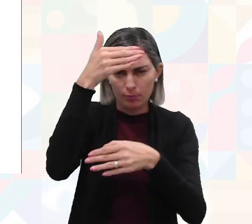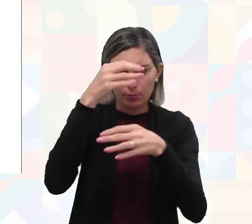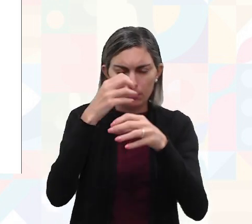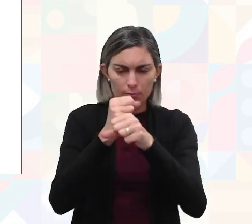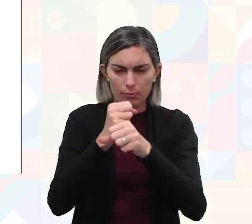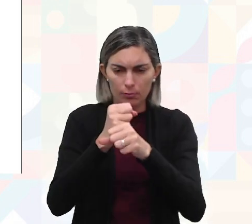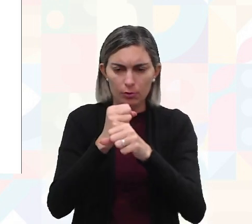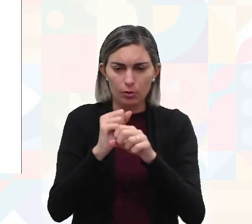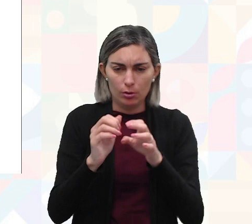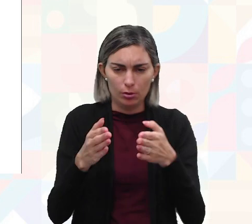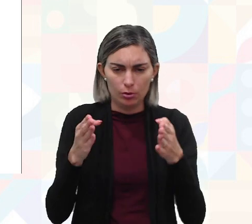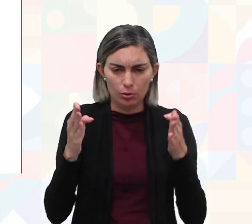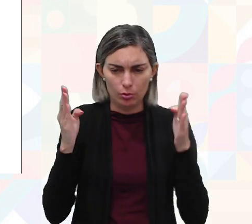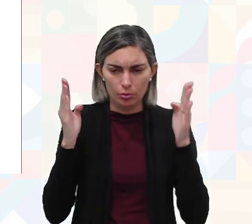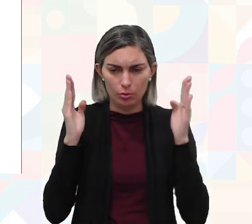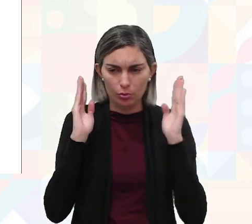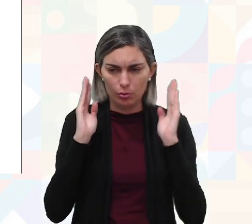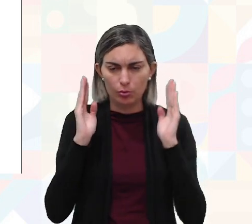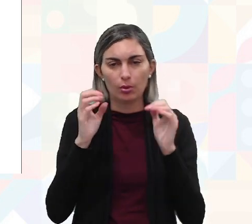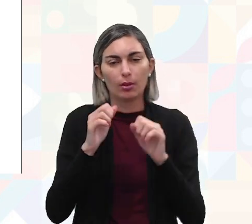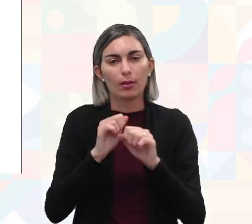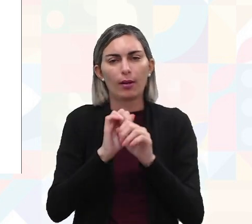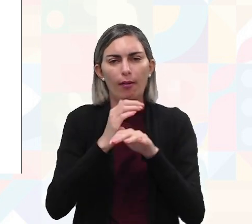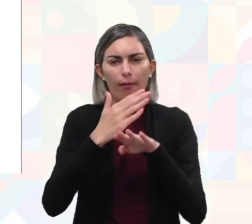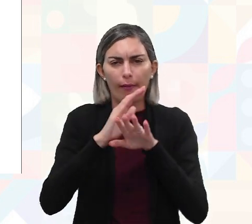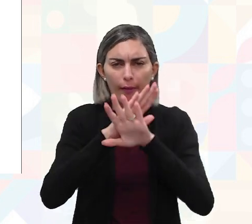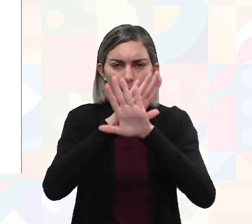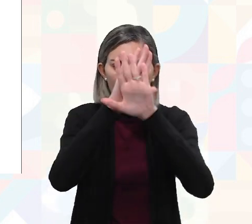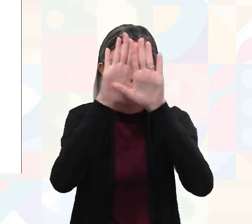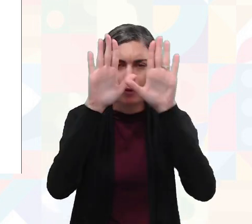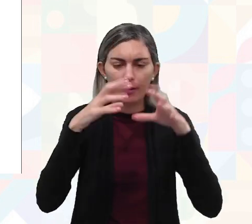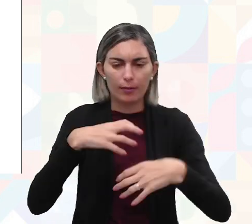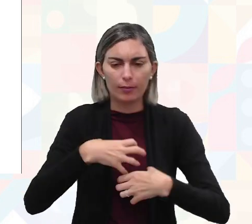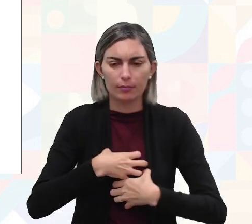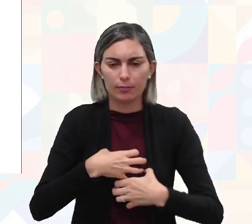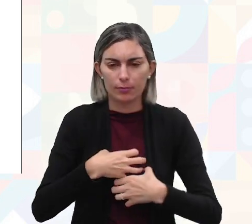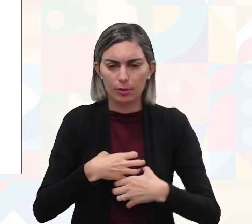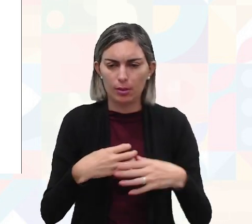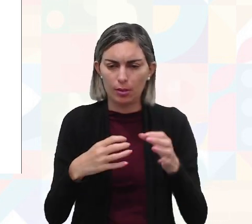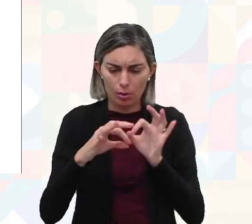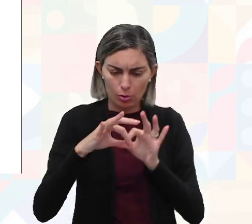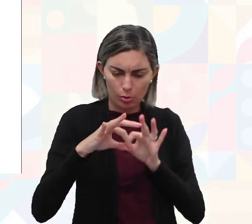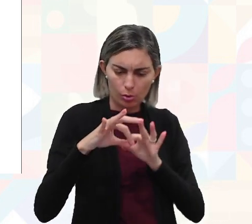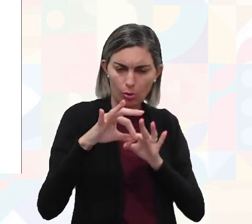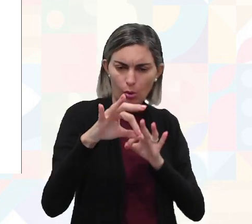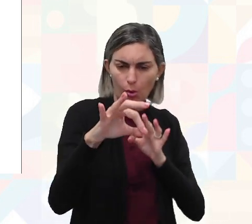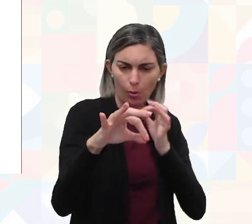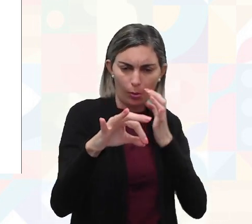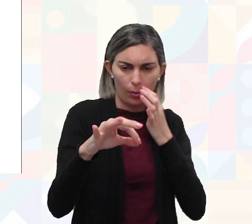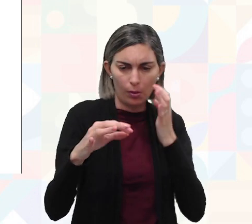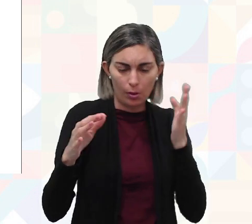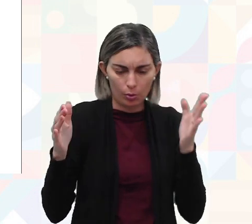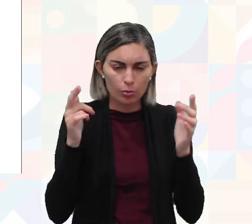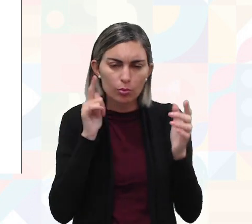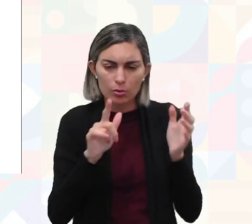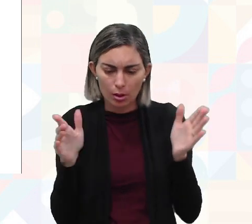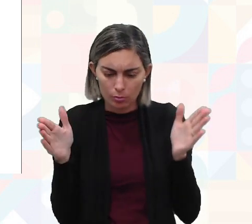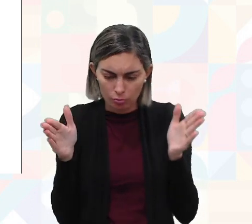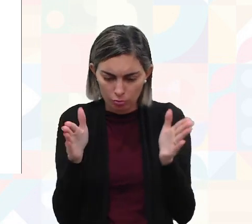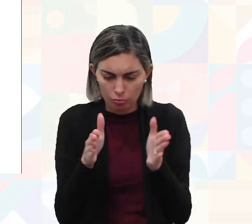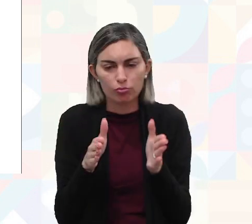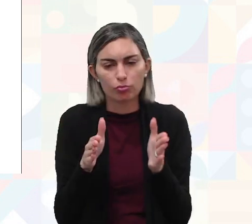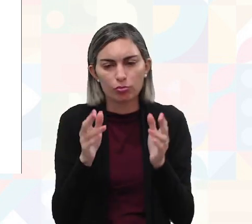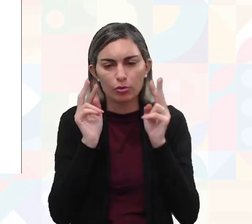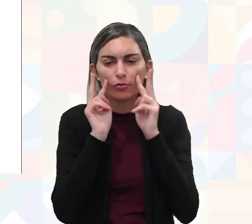e uma faixa mais clara na parte inferior. Então, dá uma sensação de que uma área que era maior, né, a gente consegue